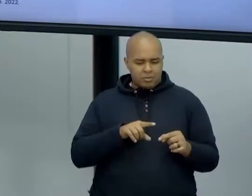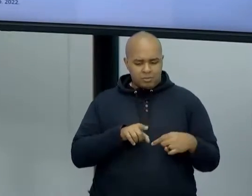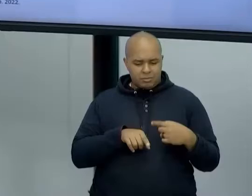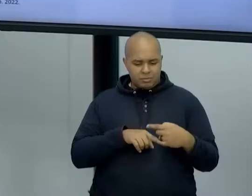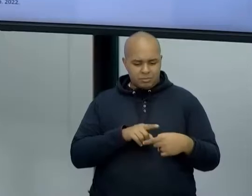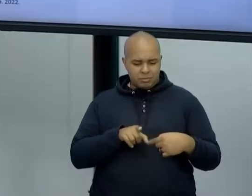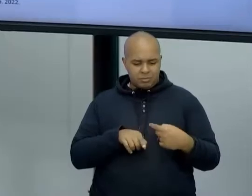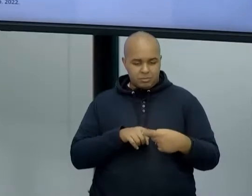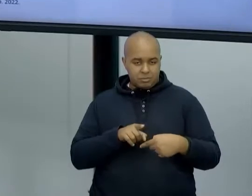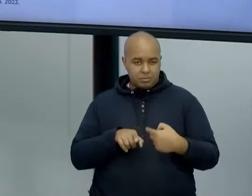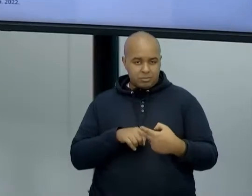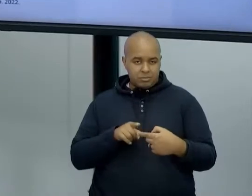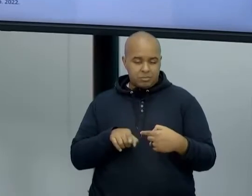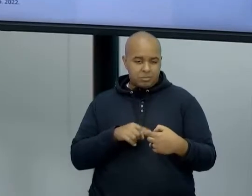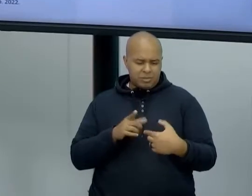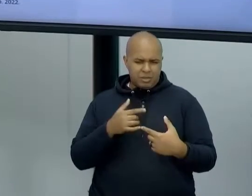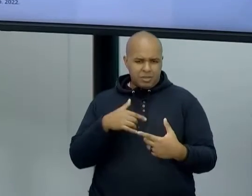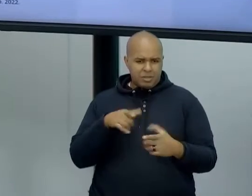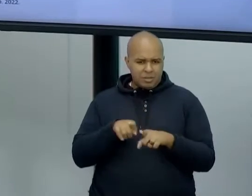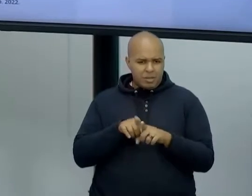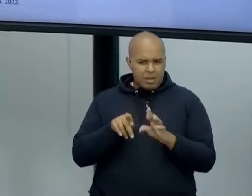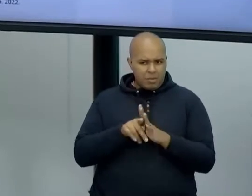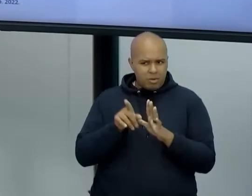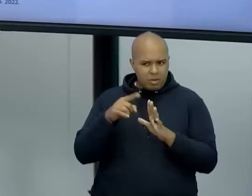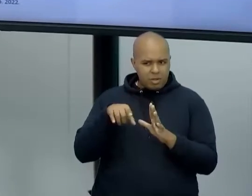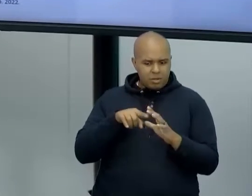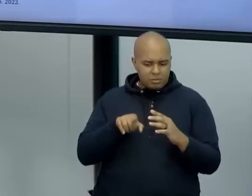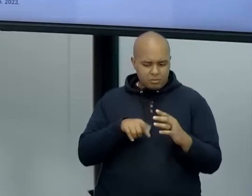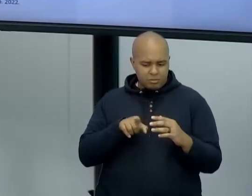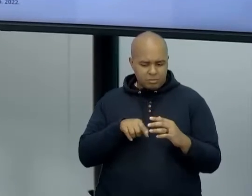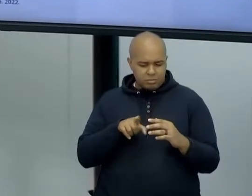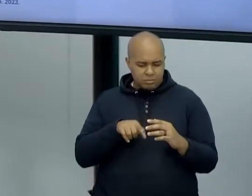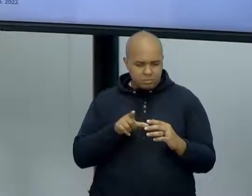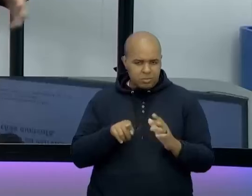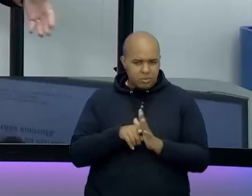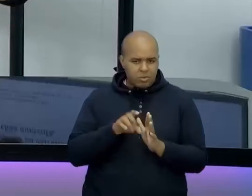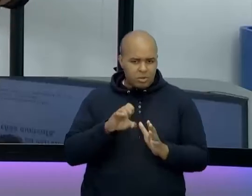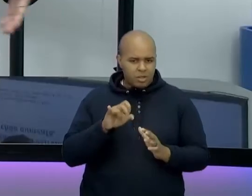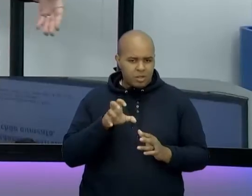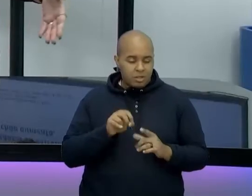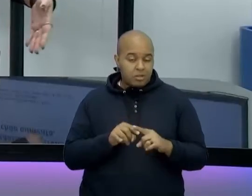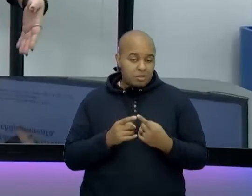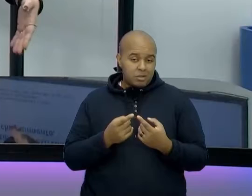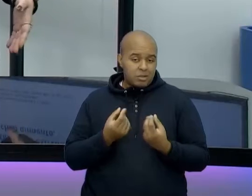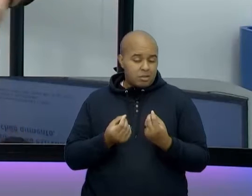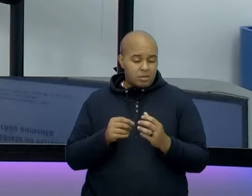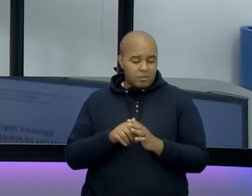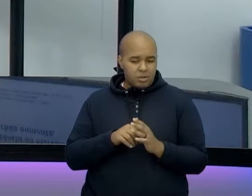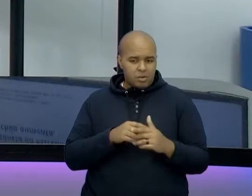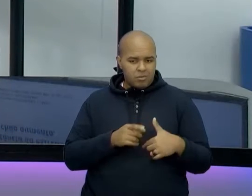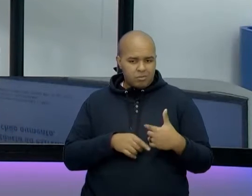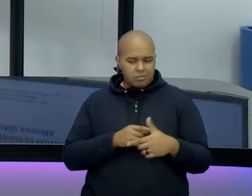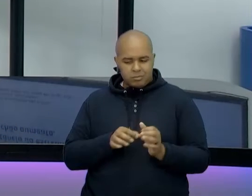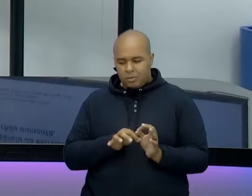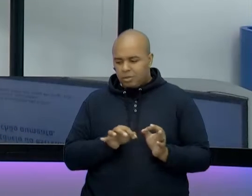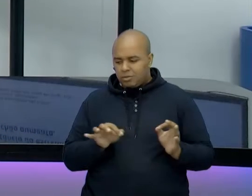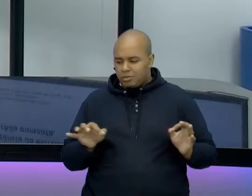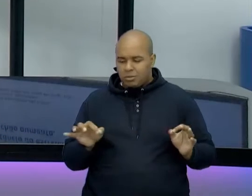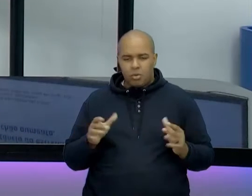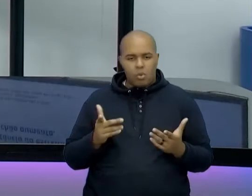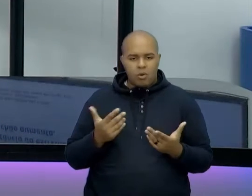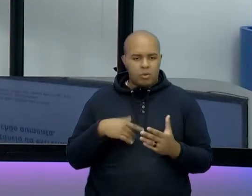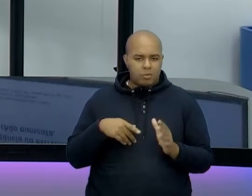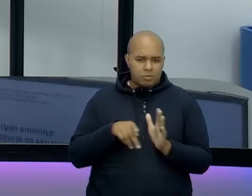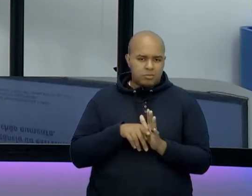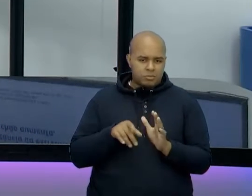movimento de rotação, que é justamente ele rodar em torno do seu próprio eixo, como assim o de percorrer a distância,